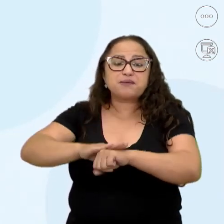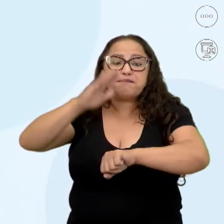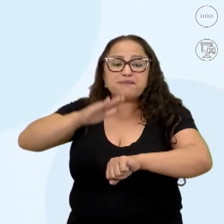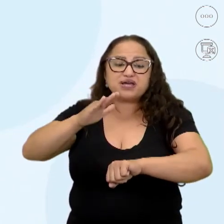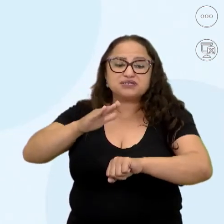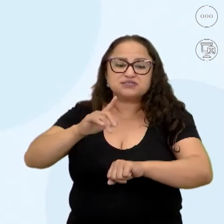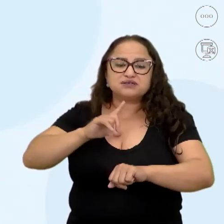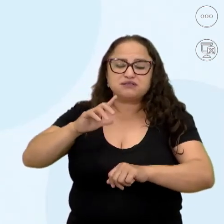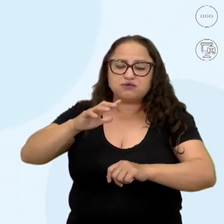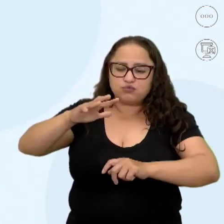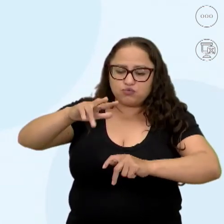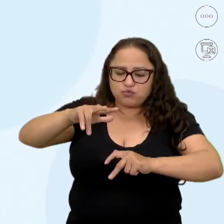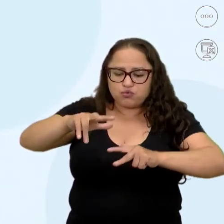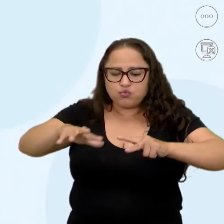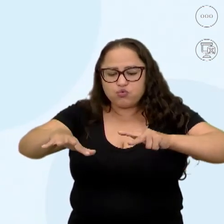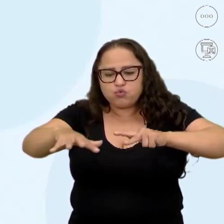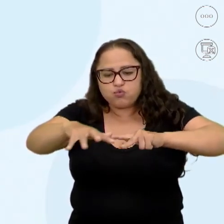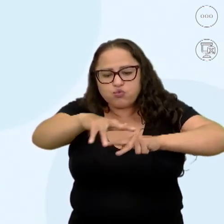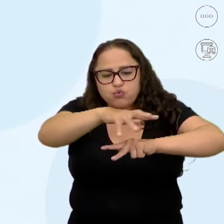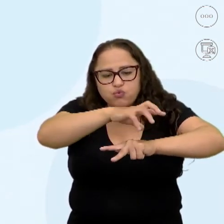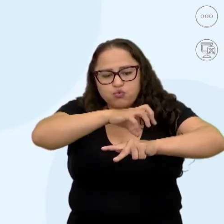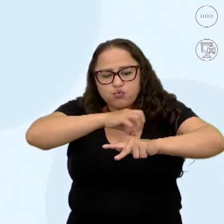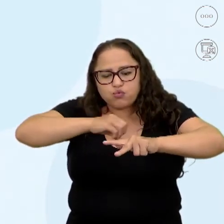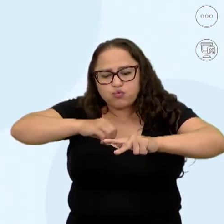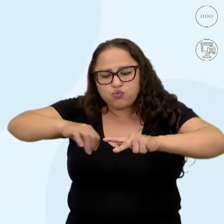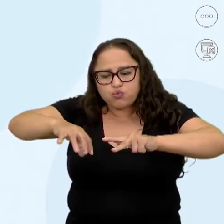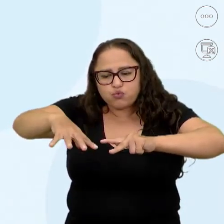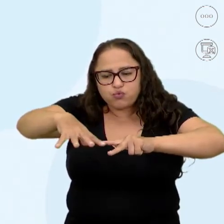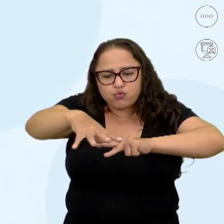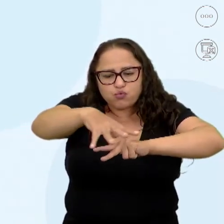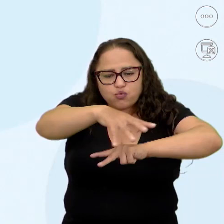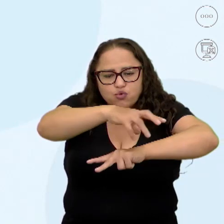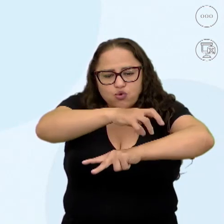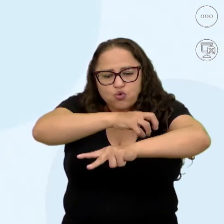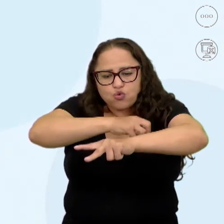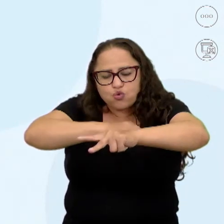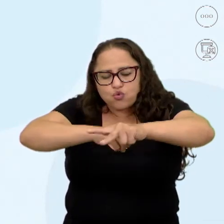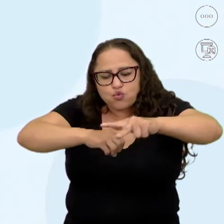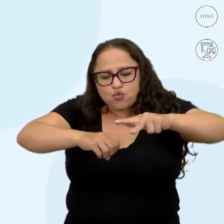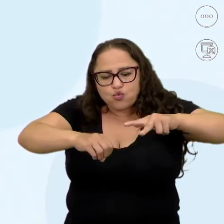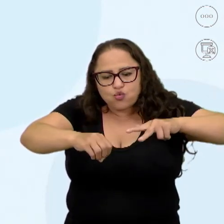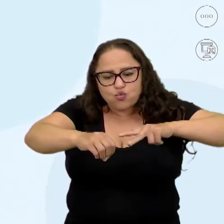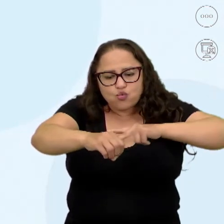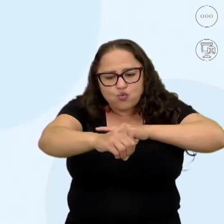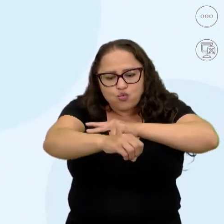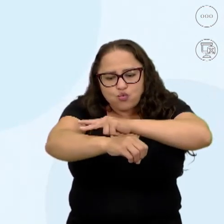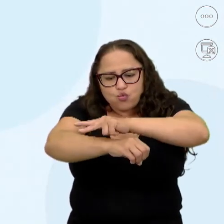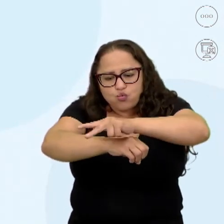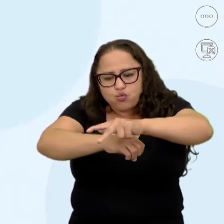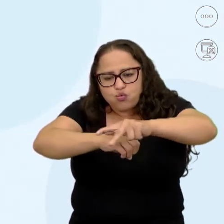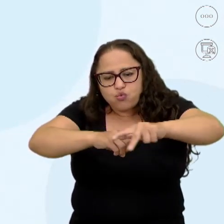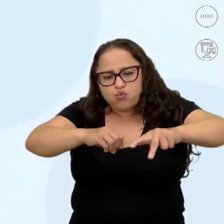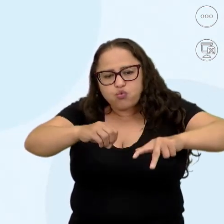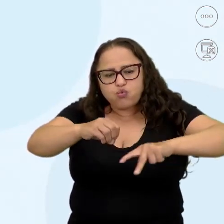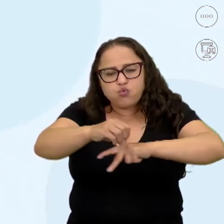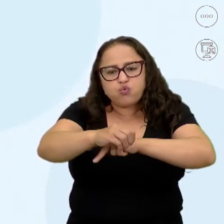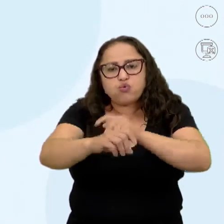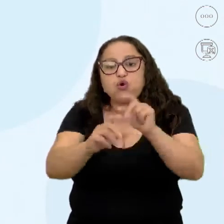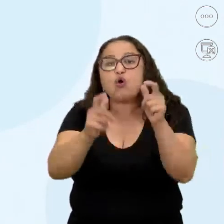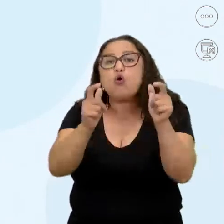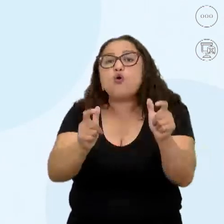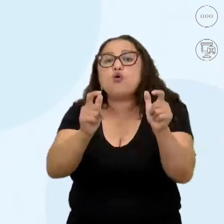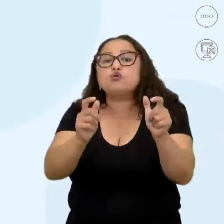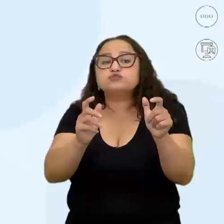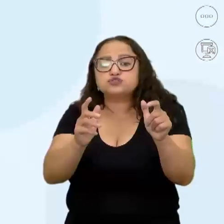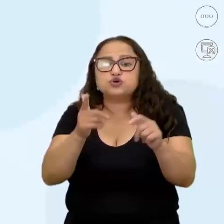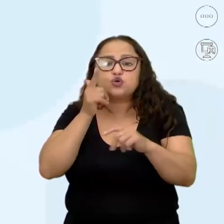que ele tem órbita em torno da Terra e fica, né, orbitando ali com a sua função onde foi produzido esse